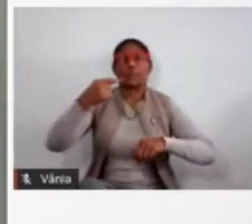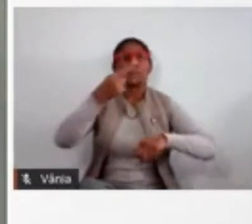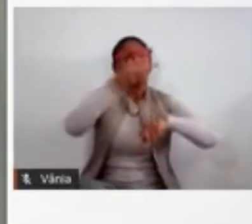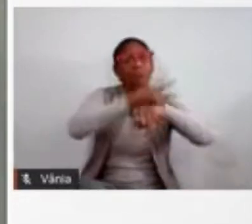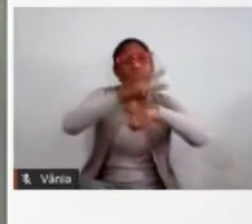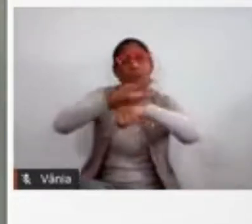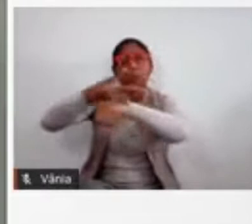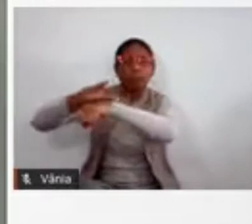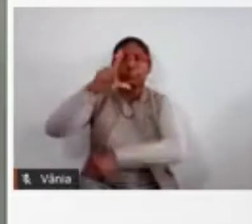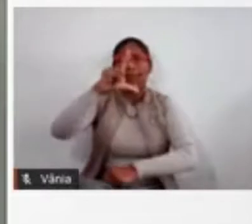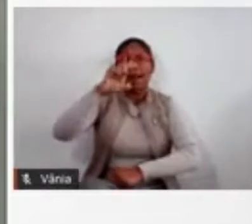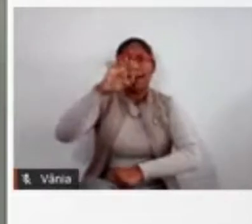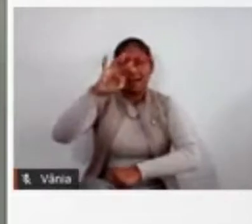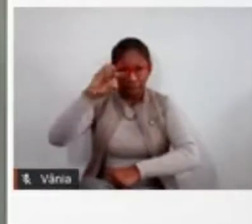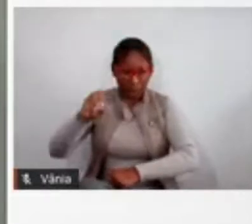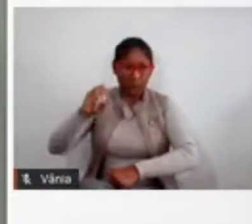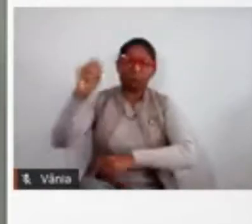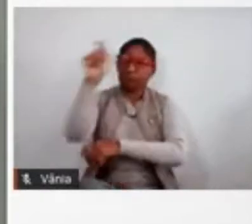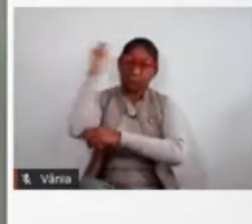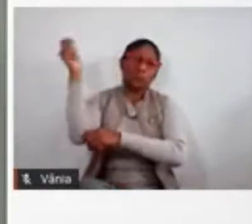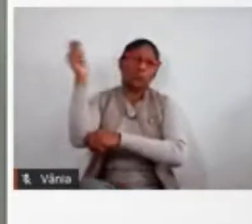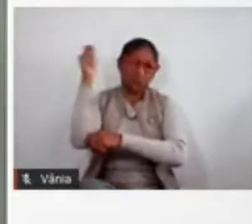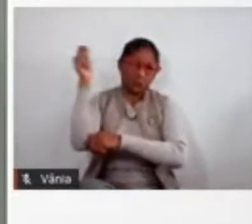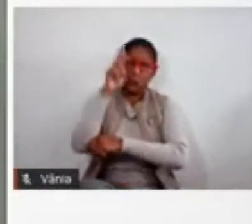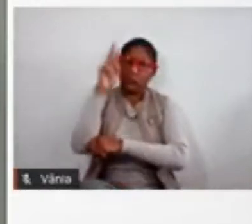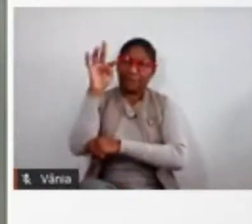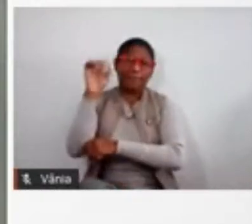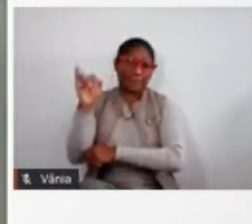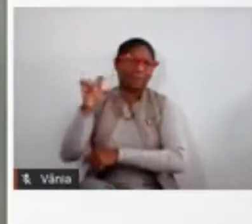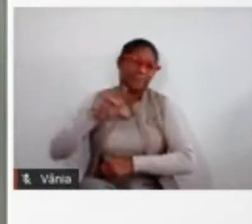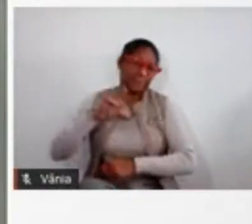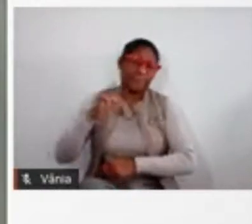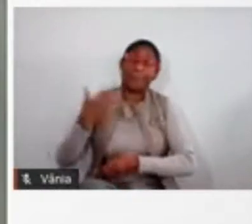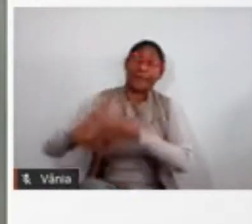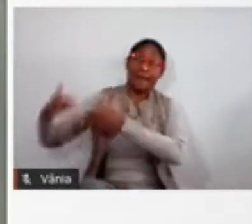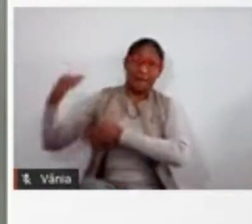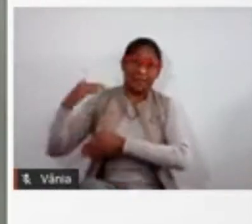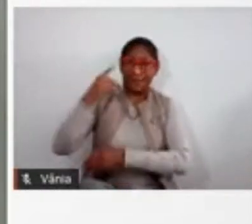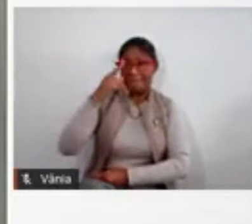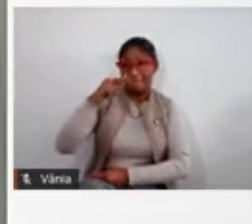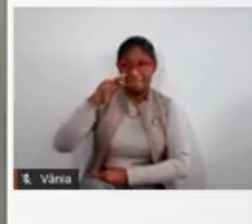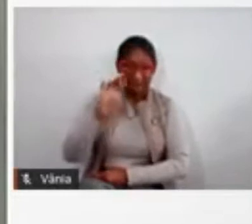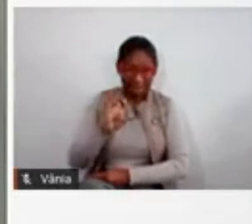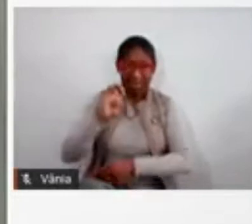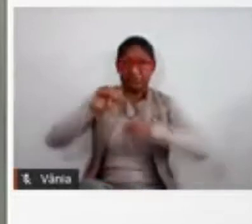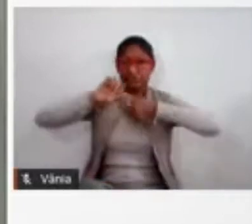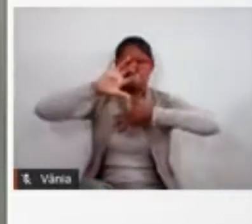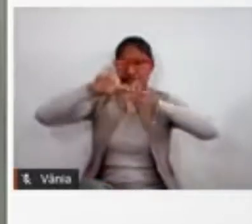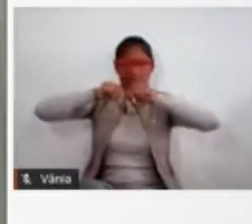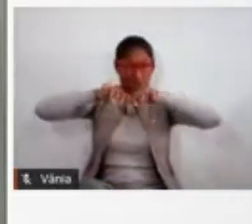fortemente o número de leitos de UTI no estado do Rio Grande do Sul. Lá no período pré-pandemia, antes da pandemia, em